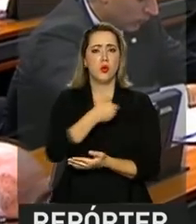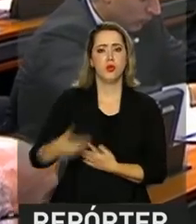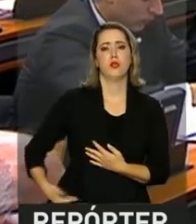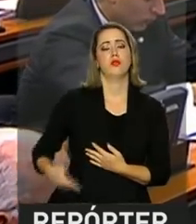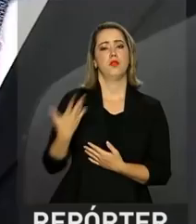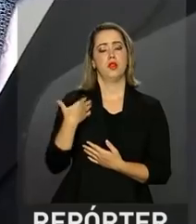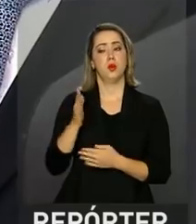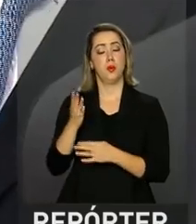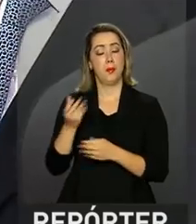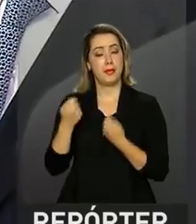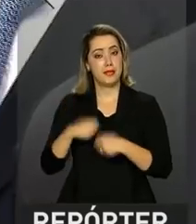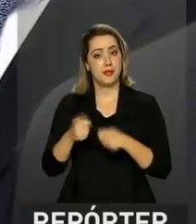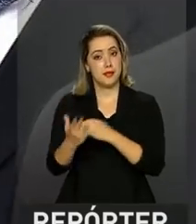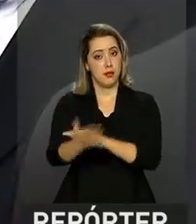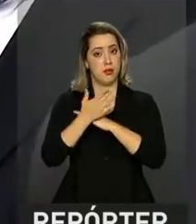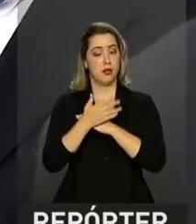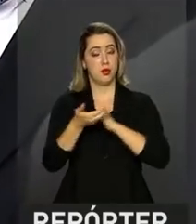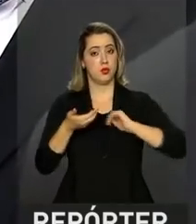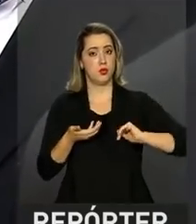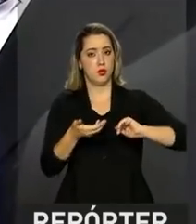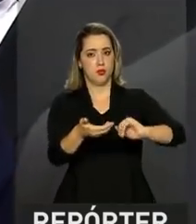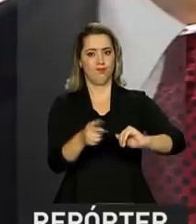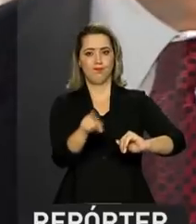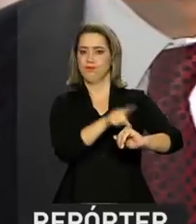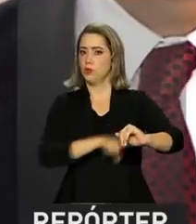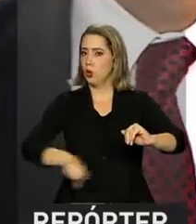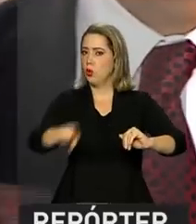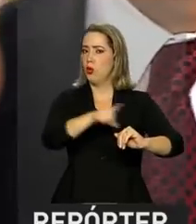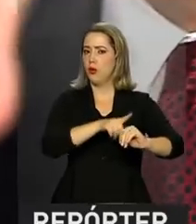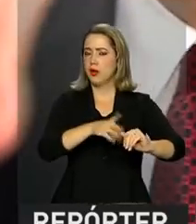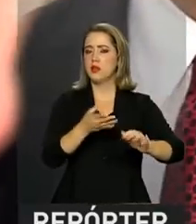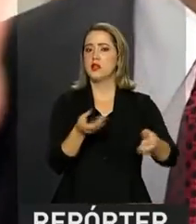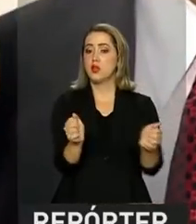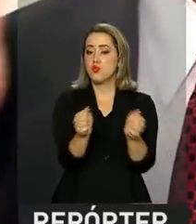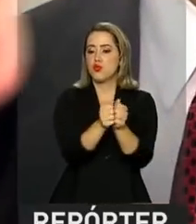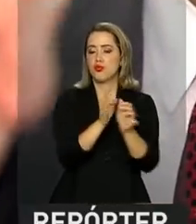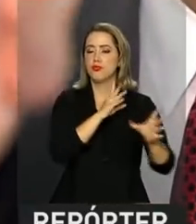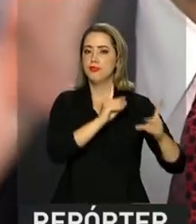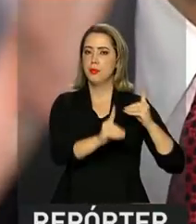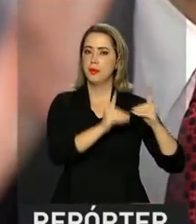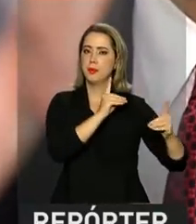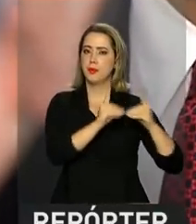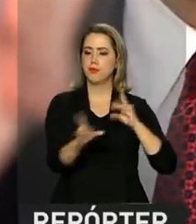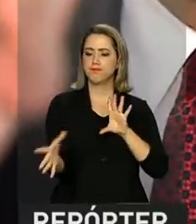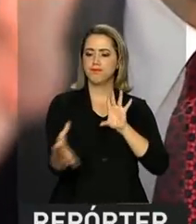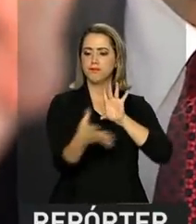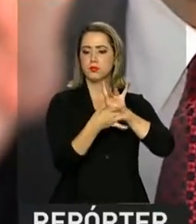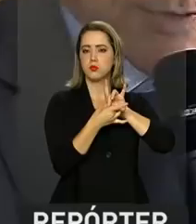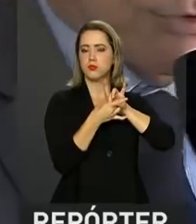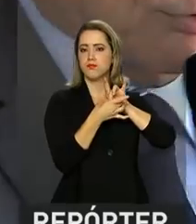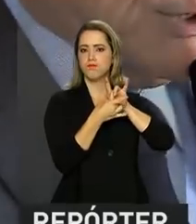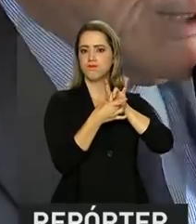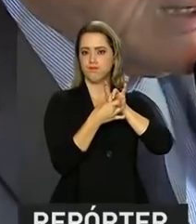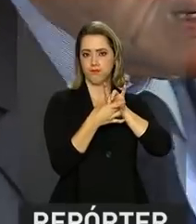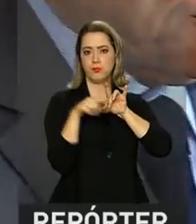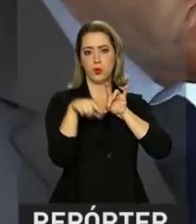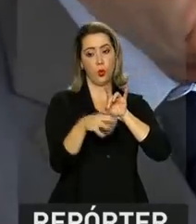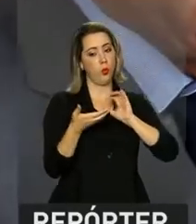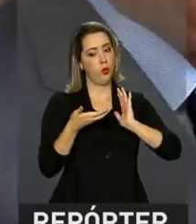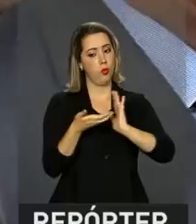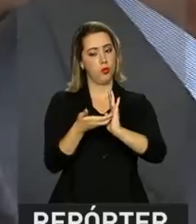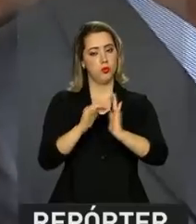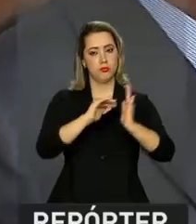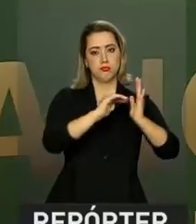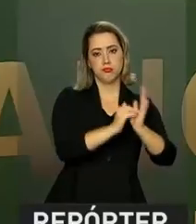o Congresso. Por isso, tem buscado, por meio do diálogo, estreitar ainda mais a relação com os representantes da Câmara e